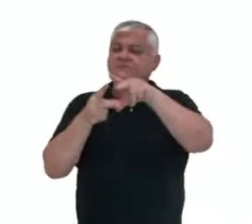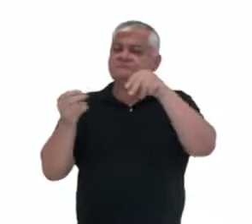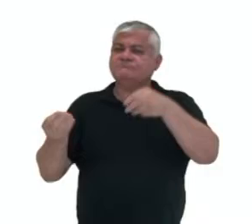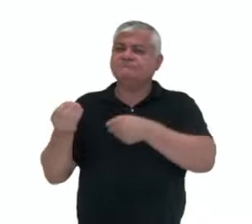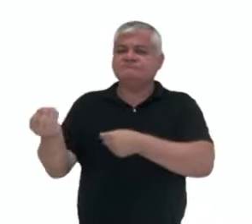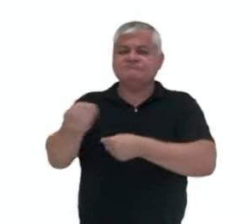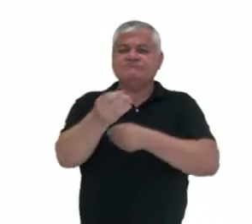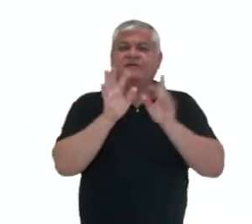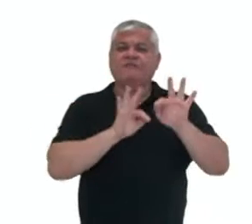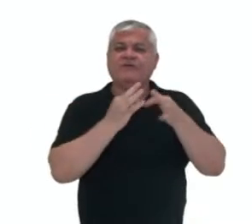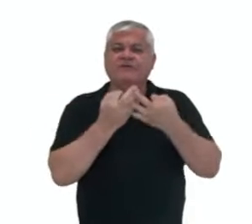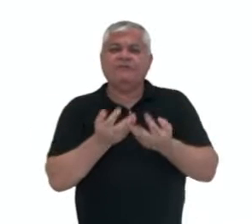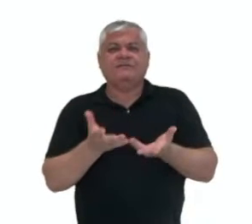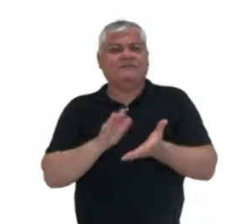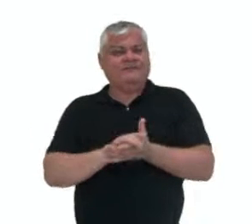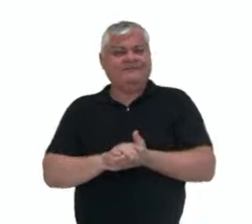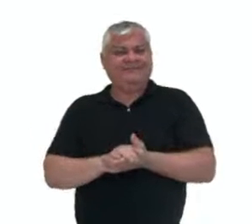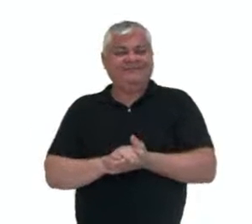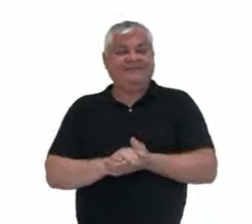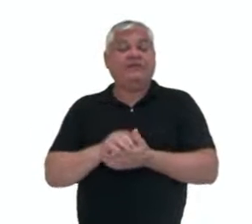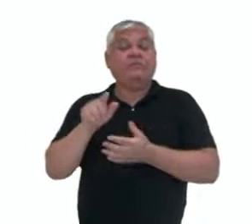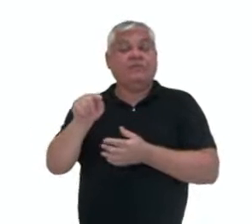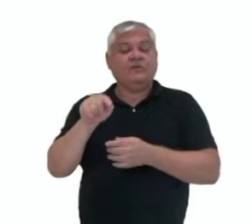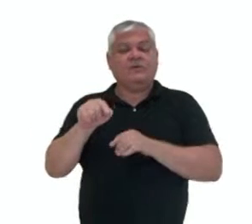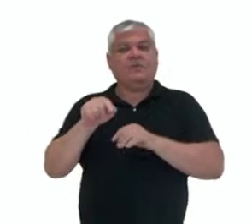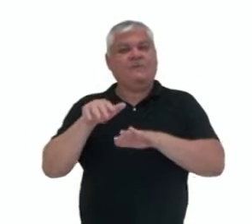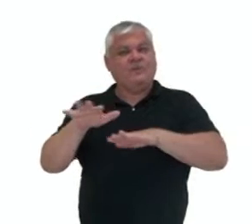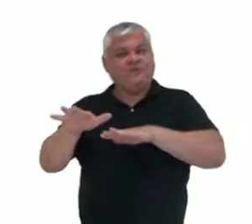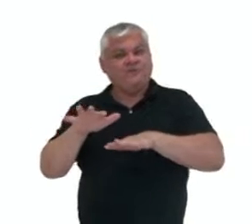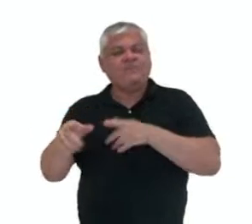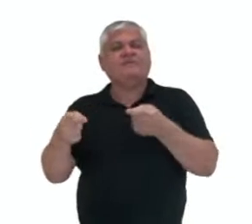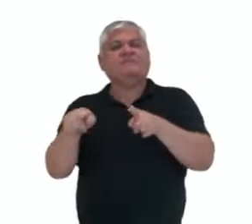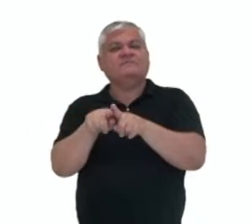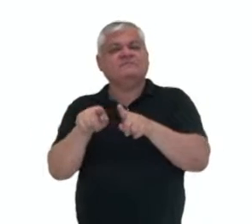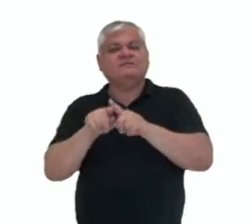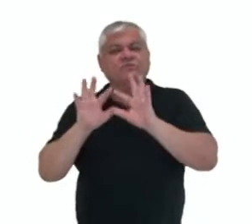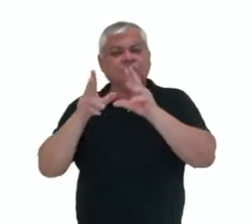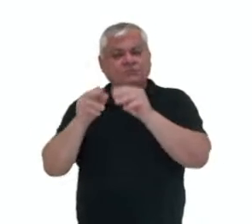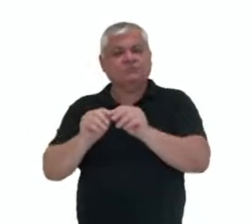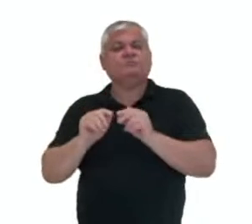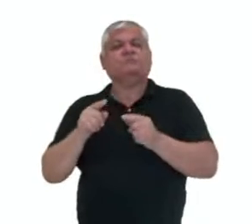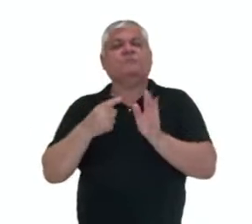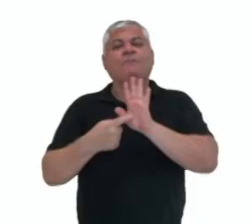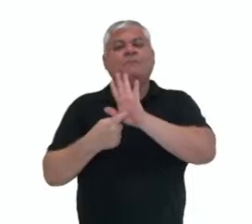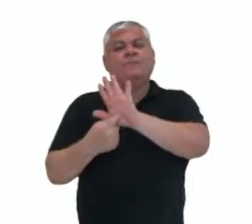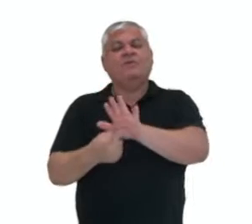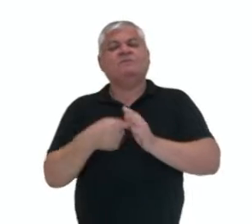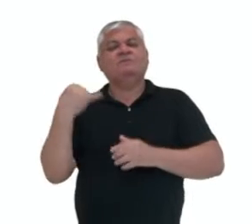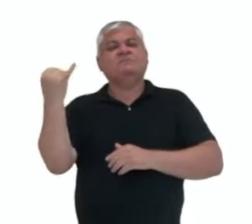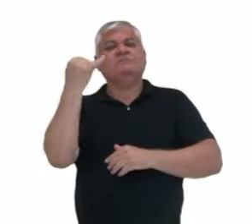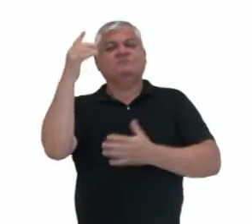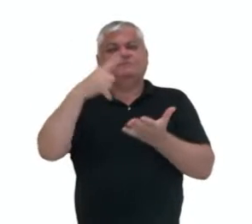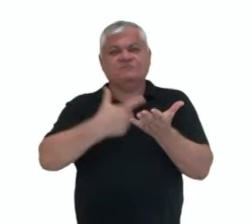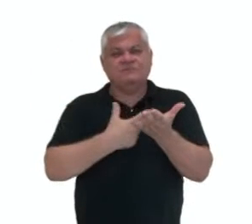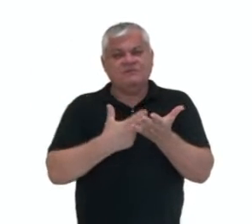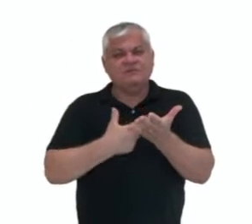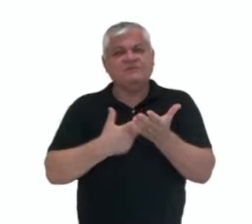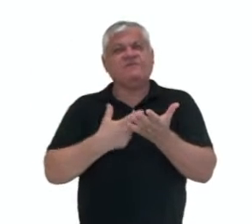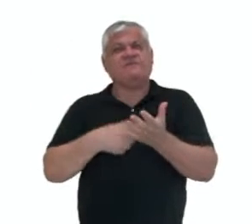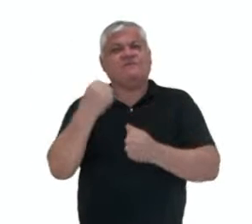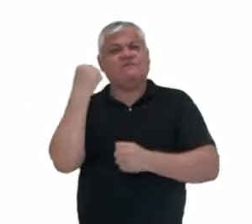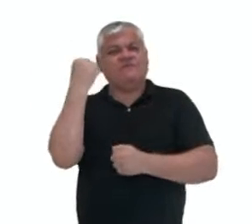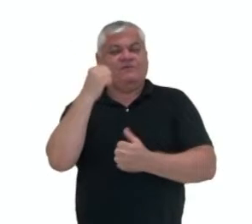entes queridos, visando ao movimento em espiral, intensificando sua força e arrebatando novos